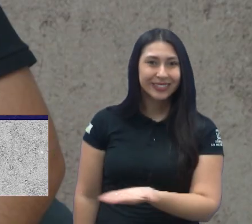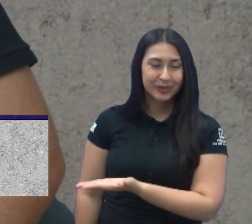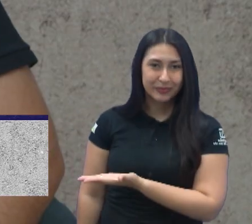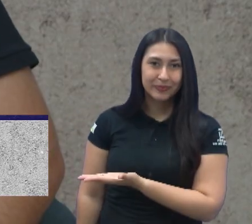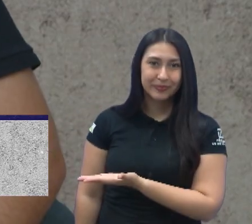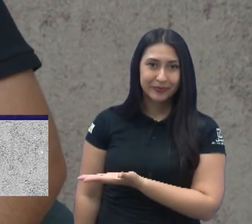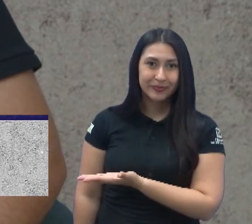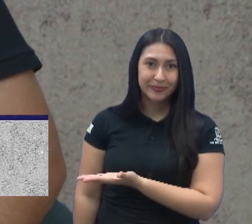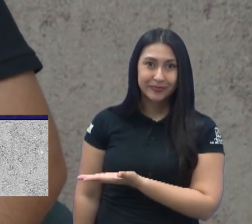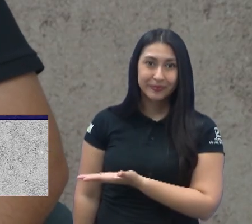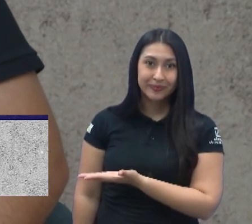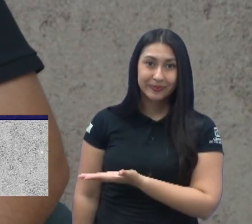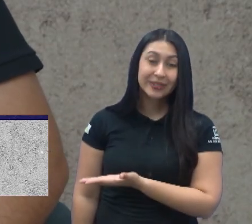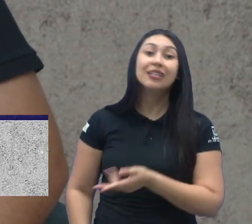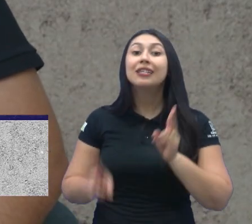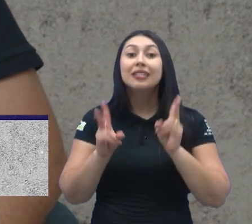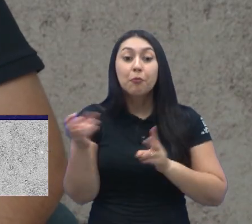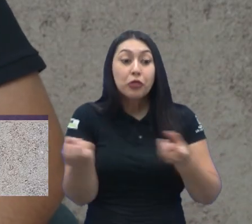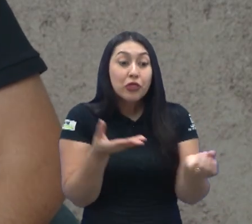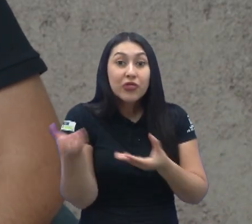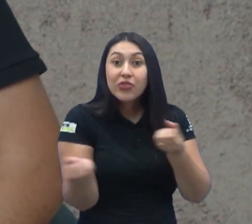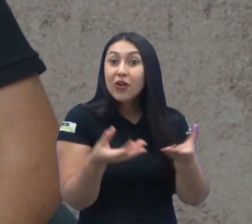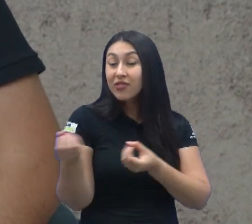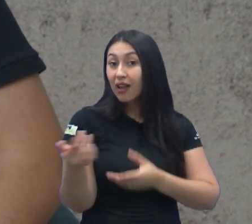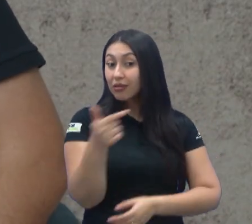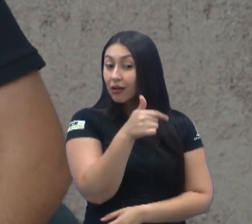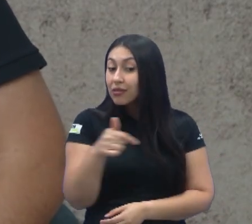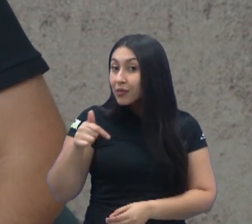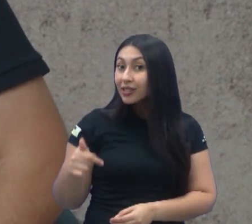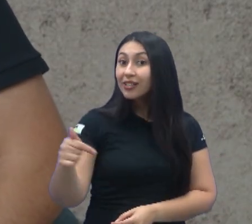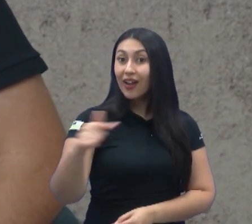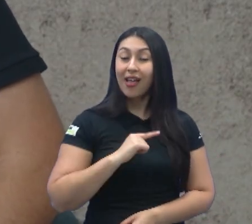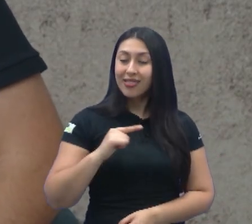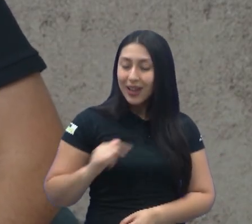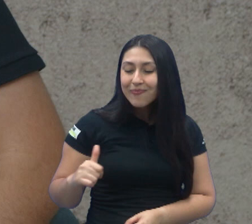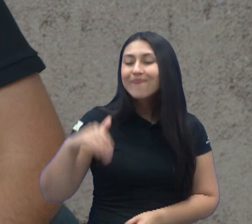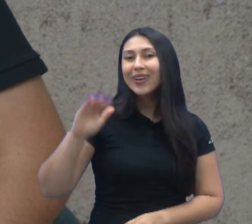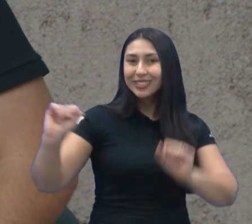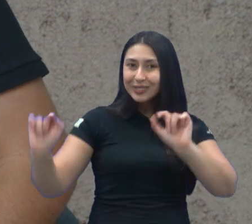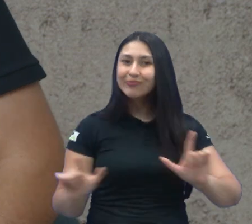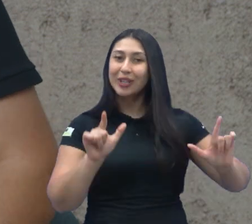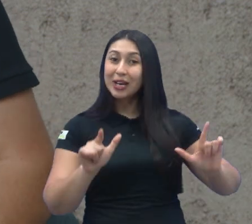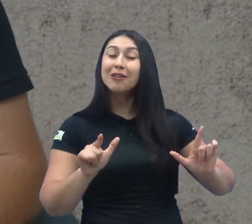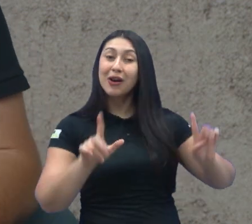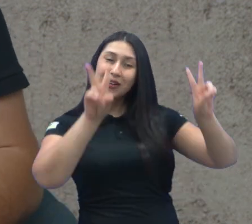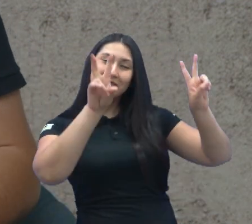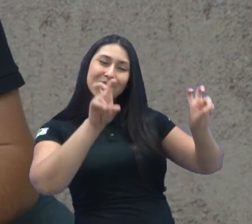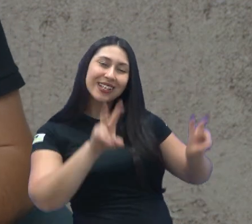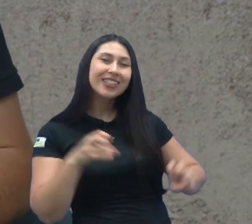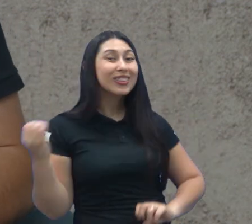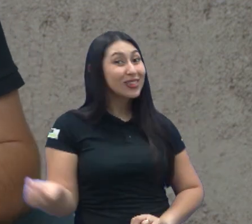SJC, com atualizações diárias. Na próxima semana tem mais Estação Mercado, né? Com novos temas,